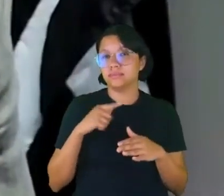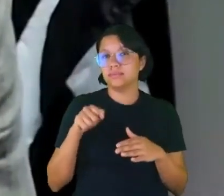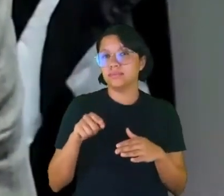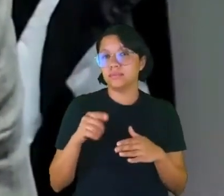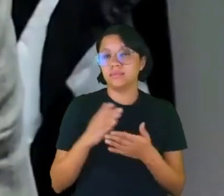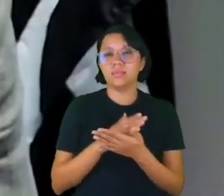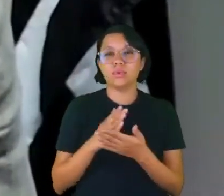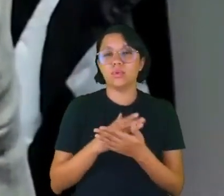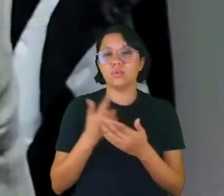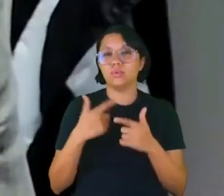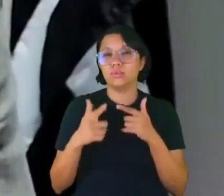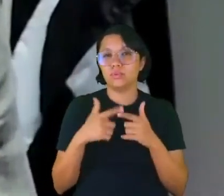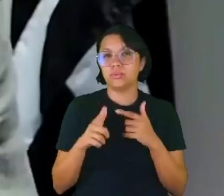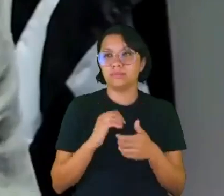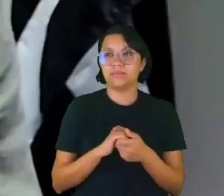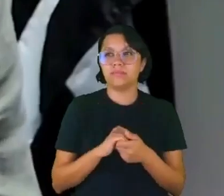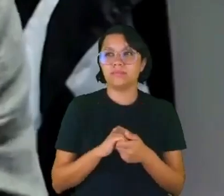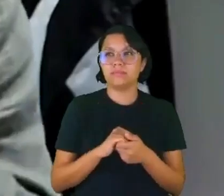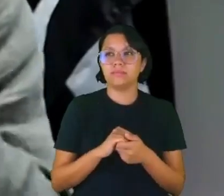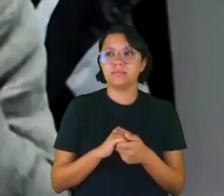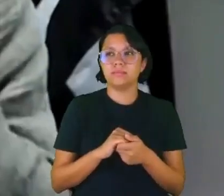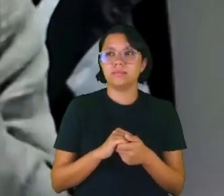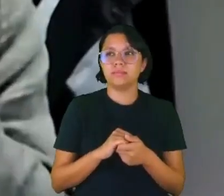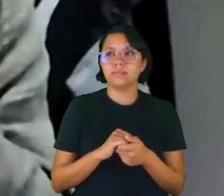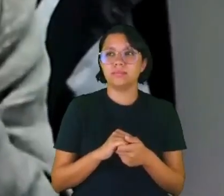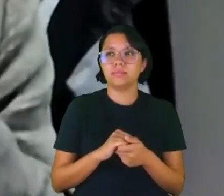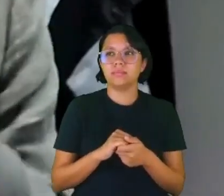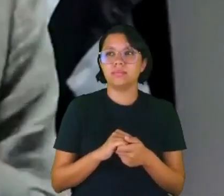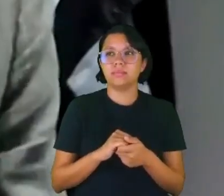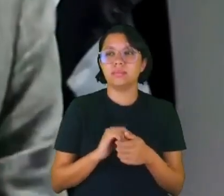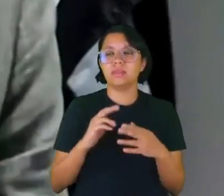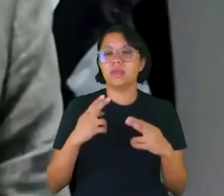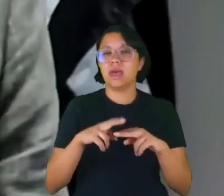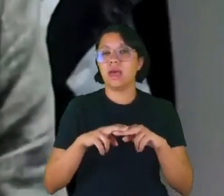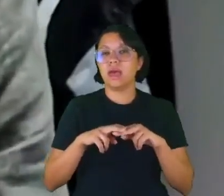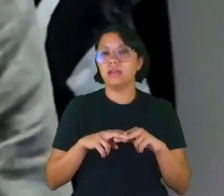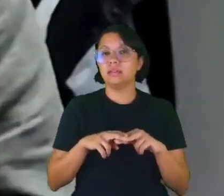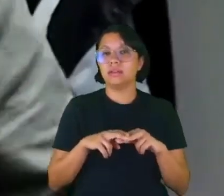ali alguns problemas. E lhe conto, presidente, a razão pela qual